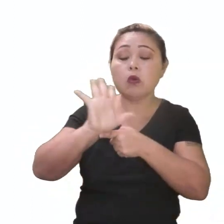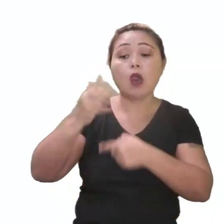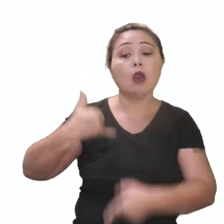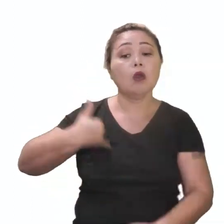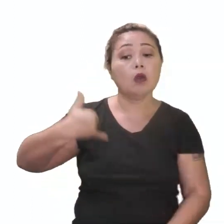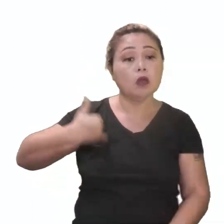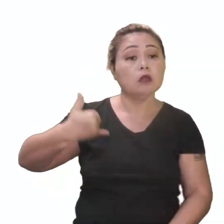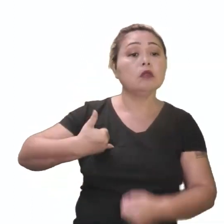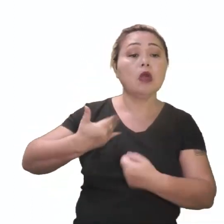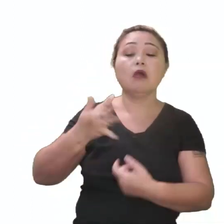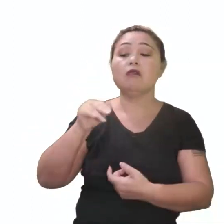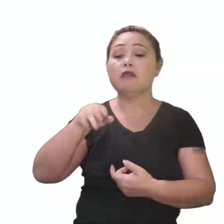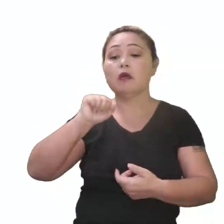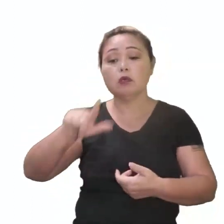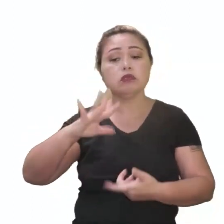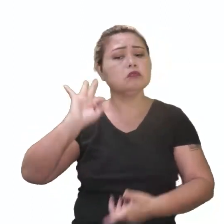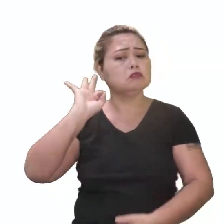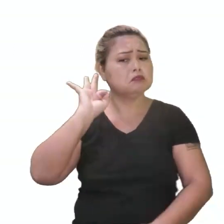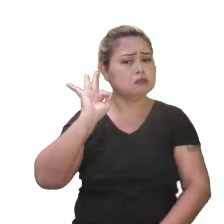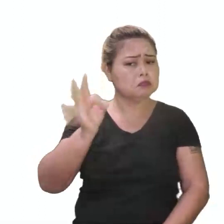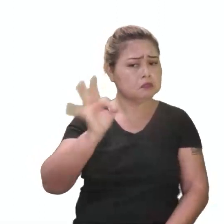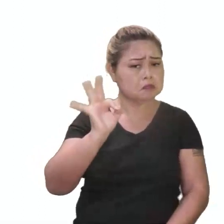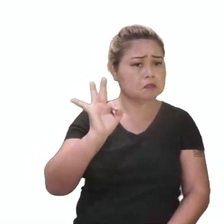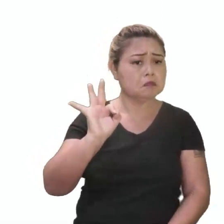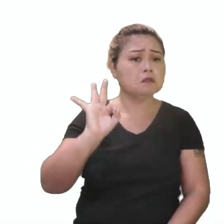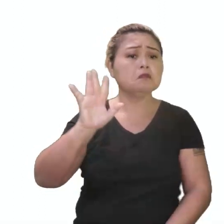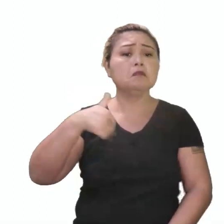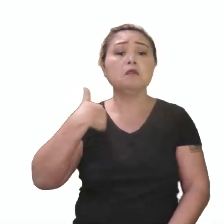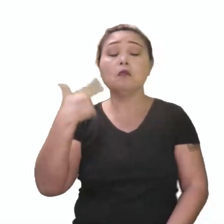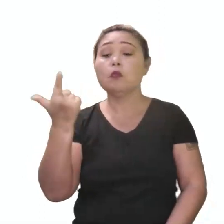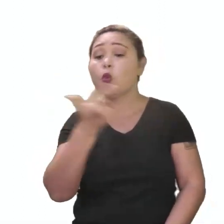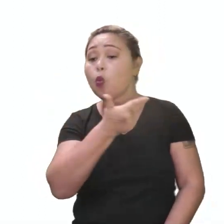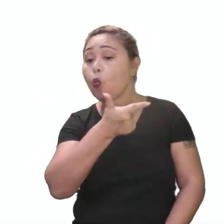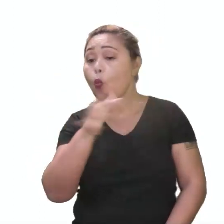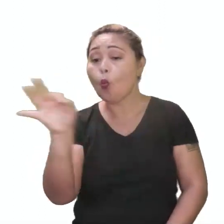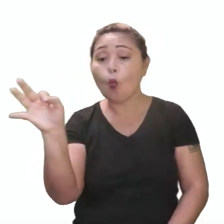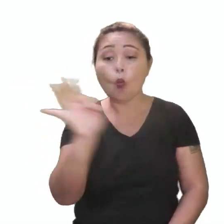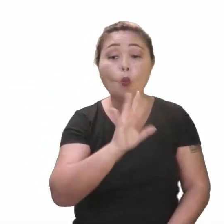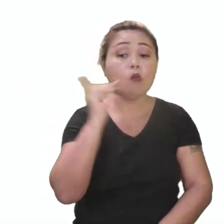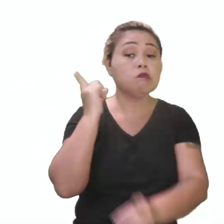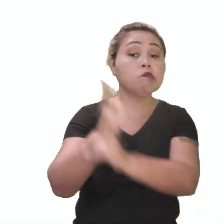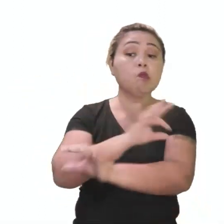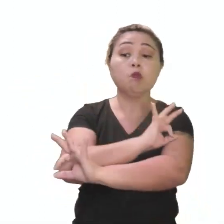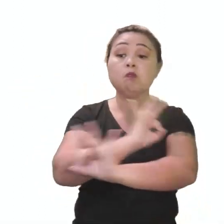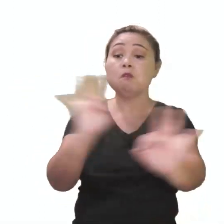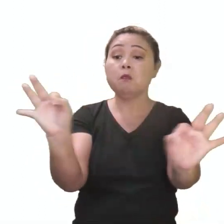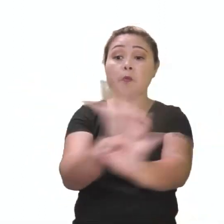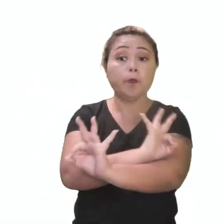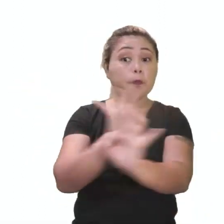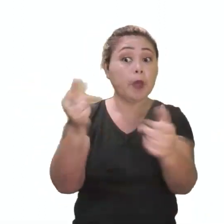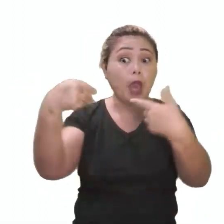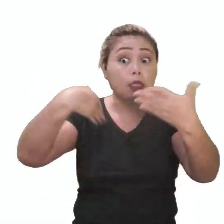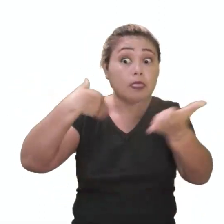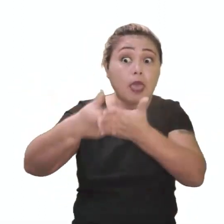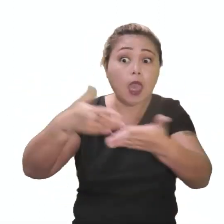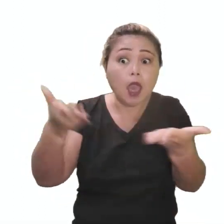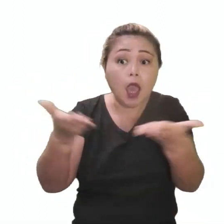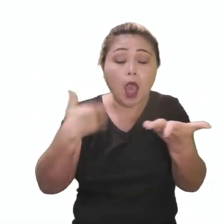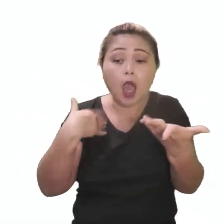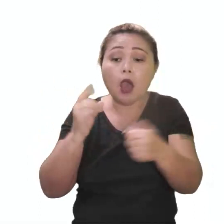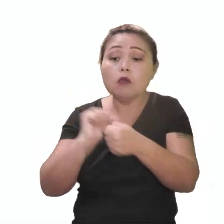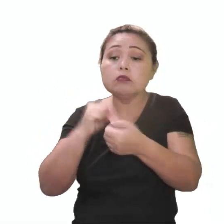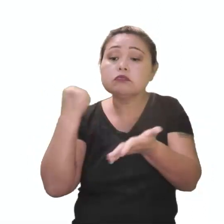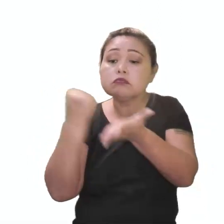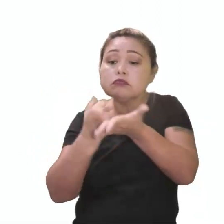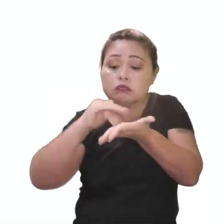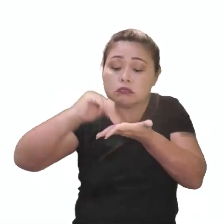idade de um fóssil? Também, corretíssimo. Não foram encontrados até o momento registros